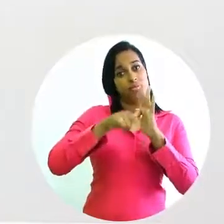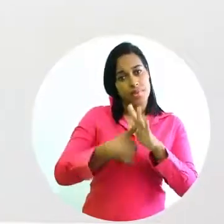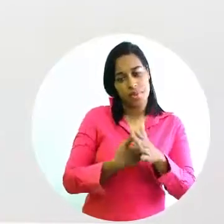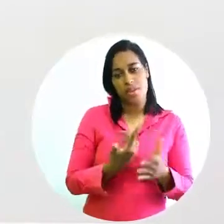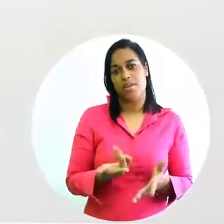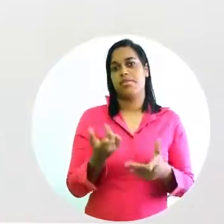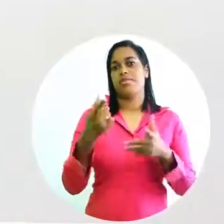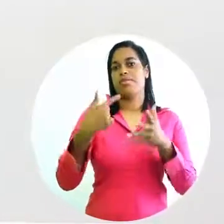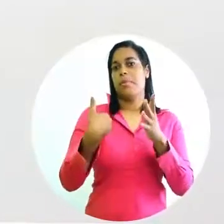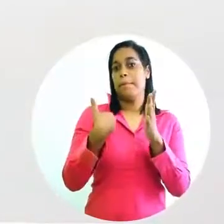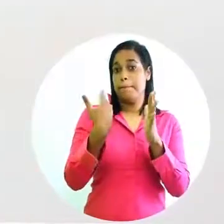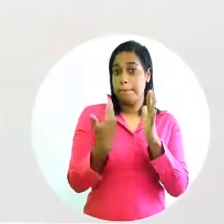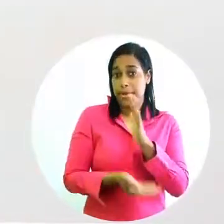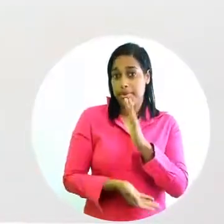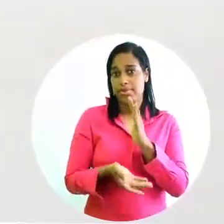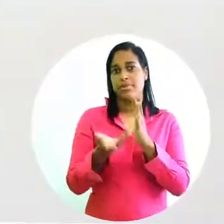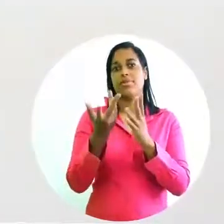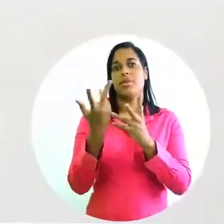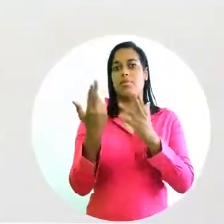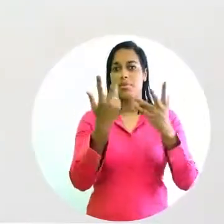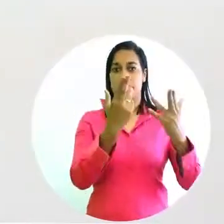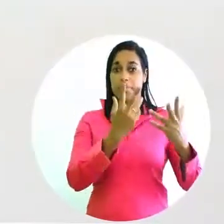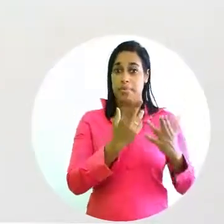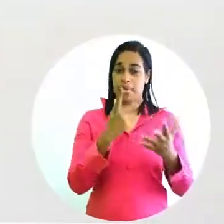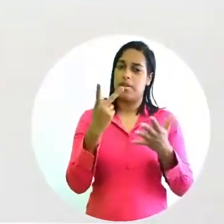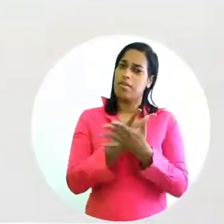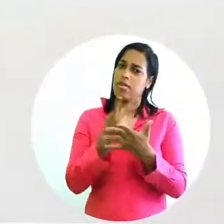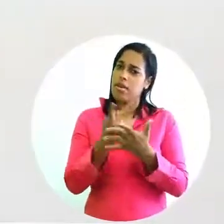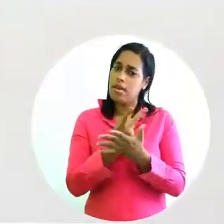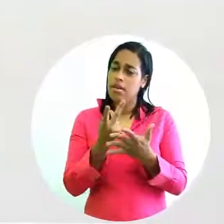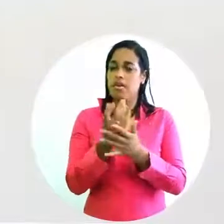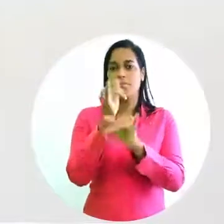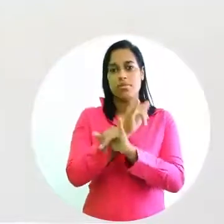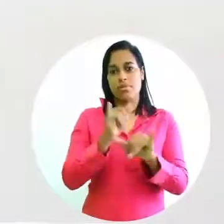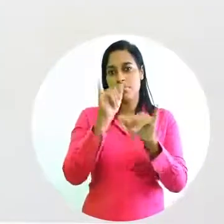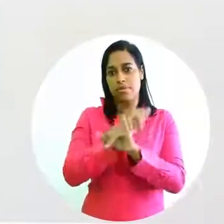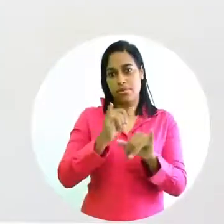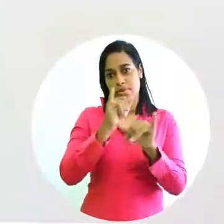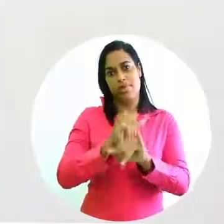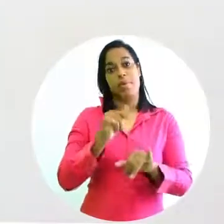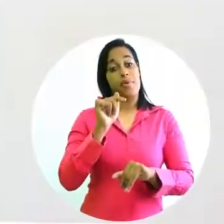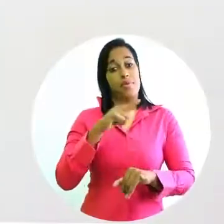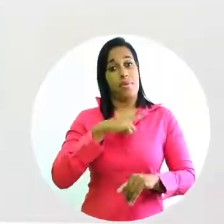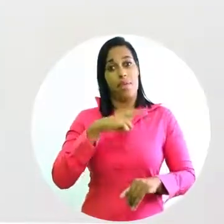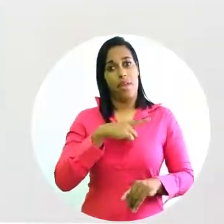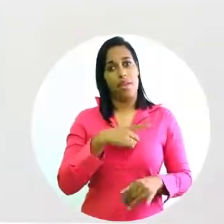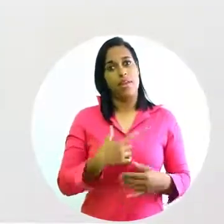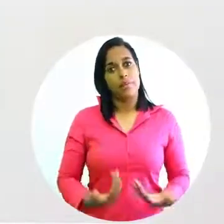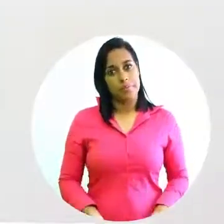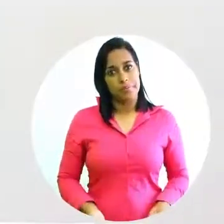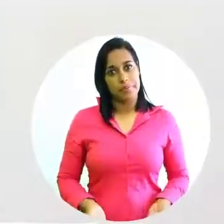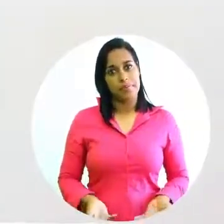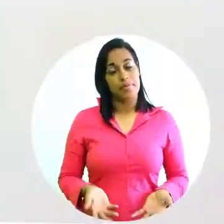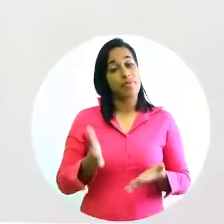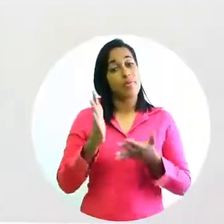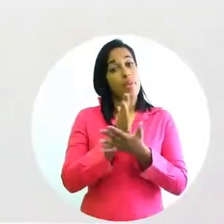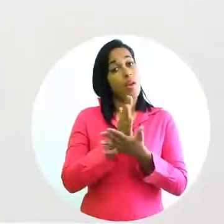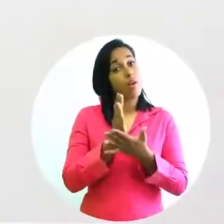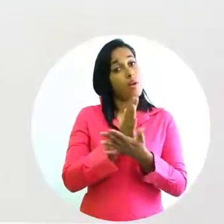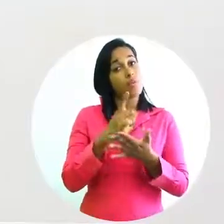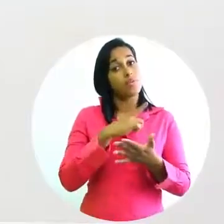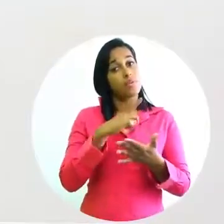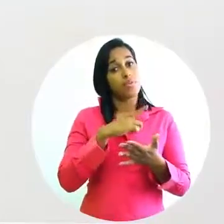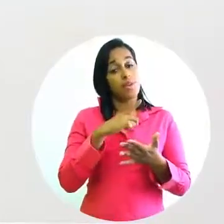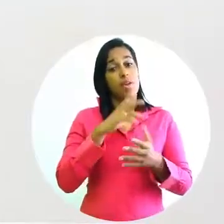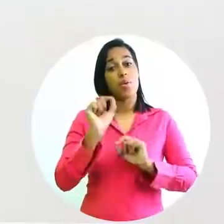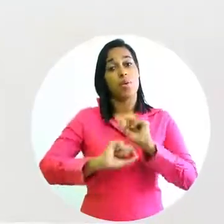atrasos, perdas, duplicidades e erros de informações que eles contêm. E são situações que